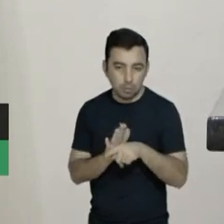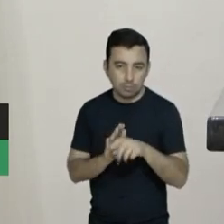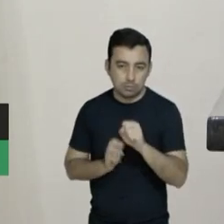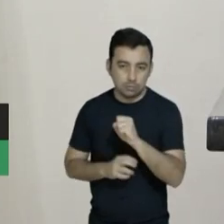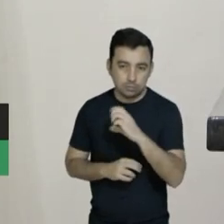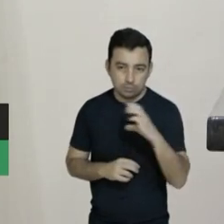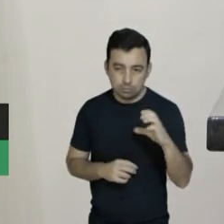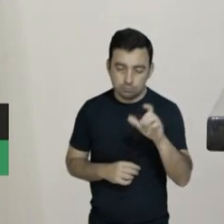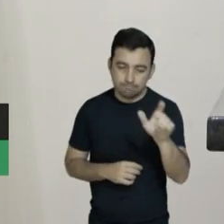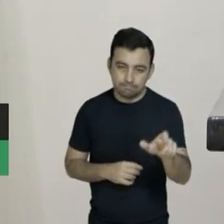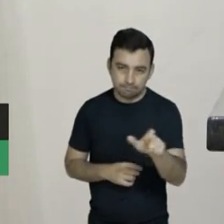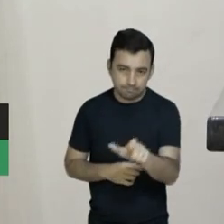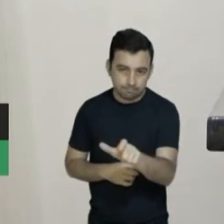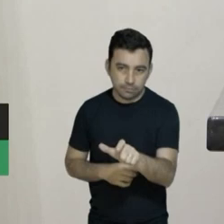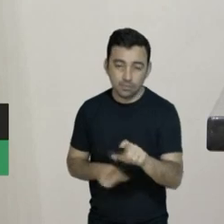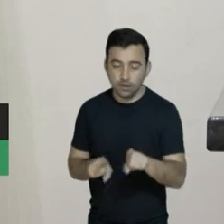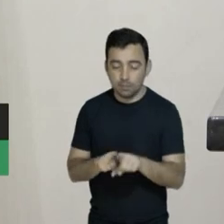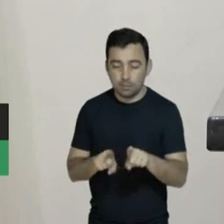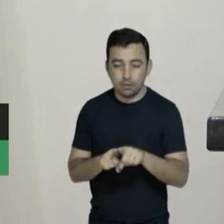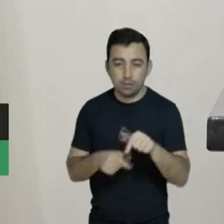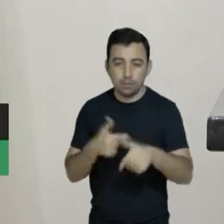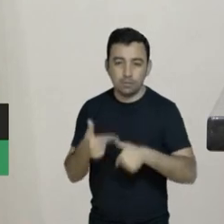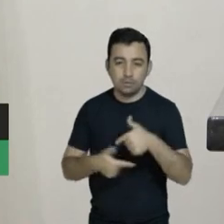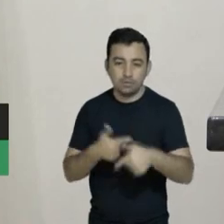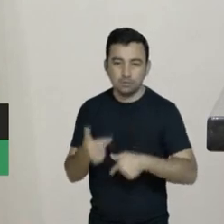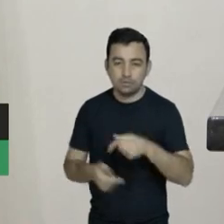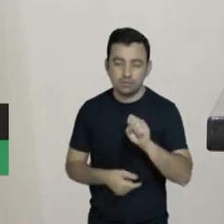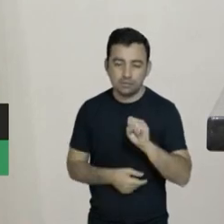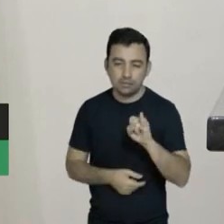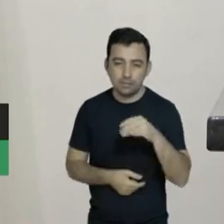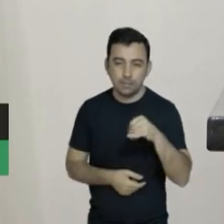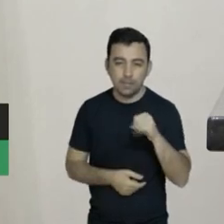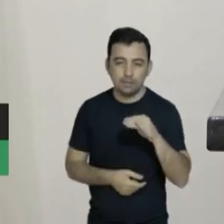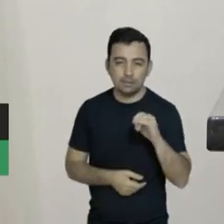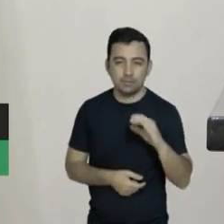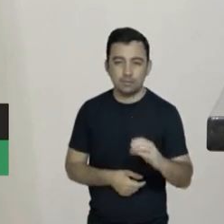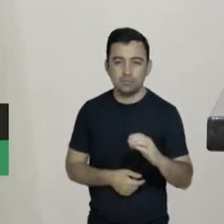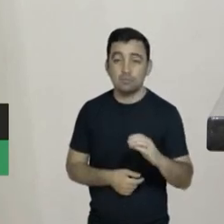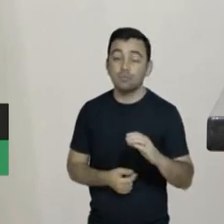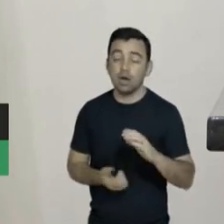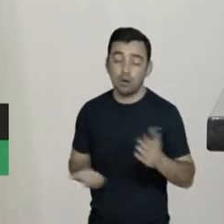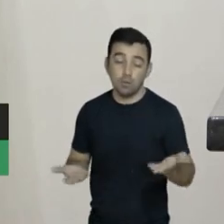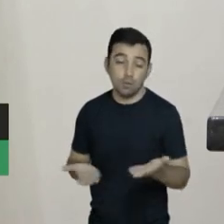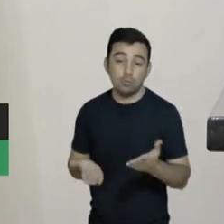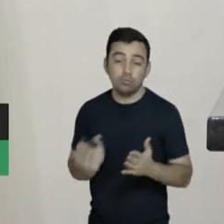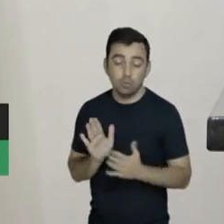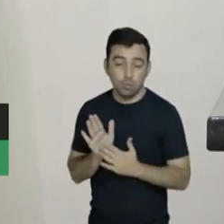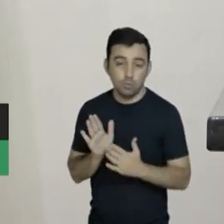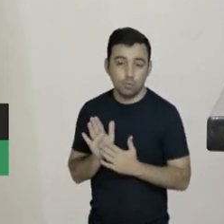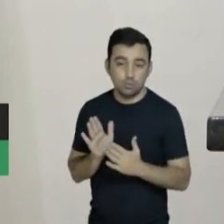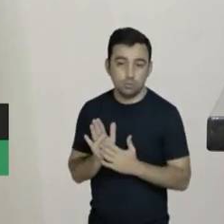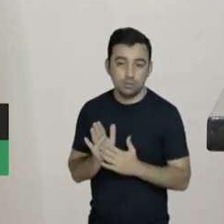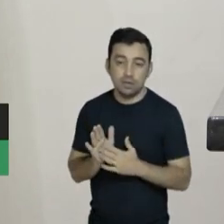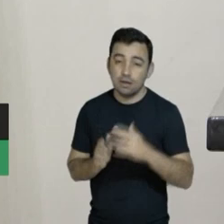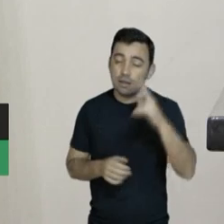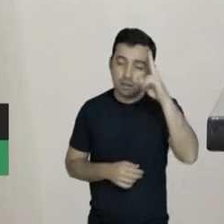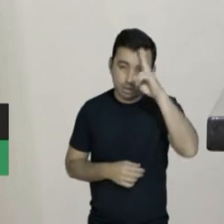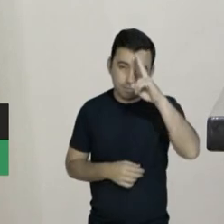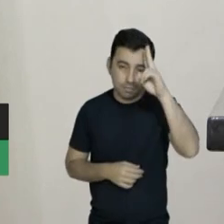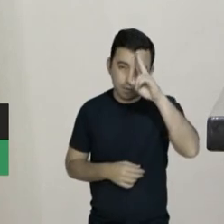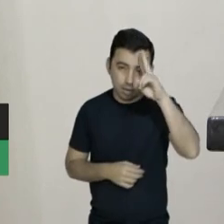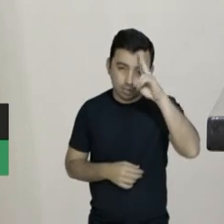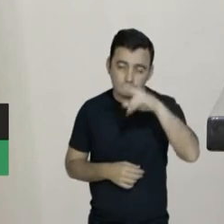ao trabalho feito pela CIMESC na propositura desta homenagem, e relembrar publicamente